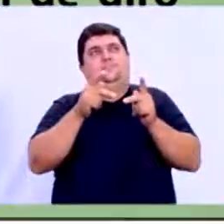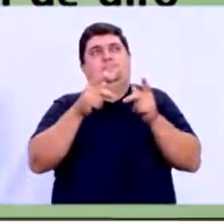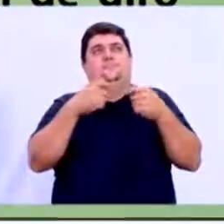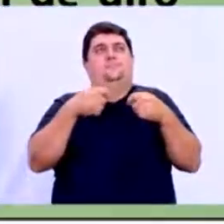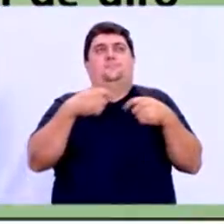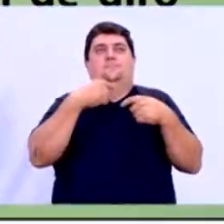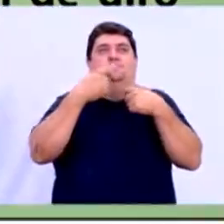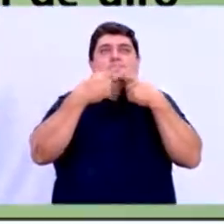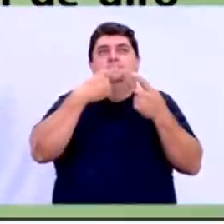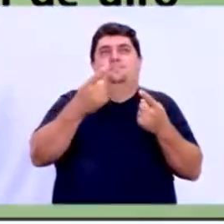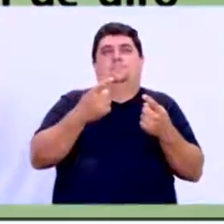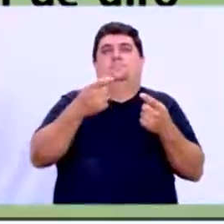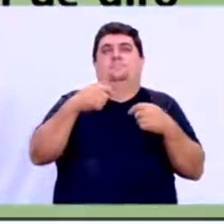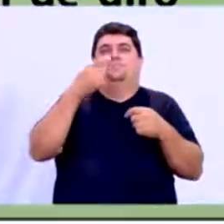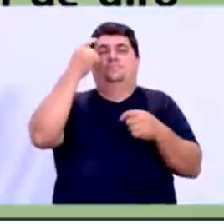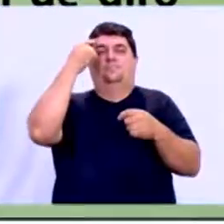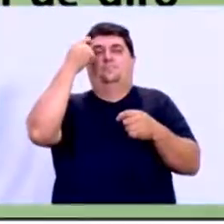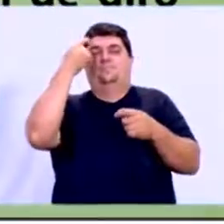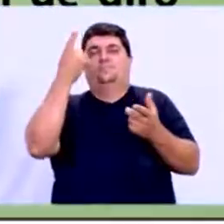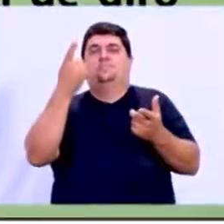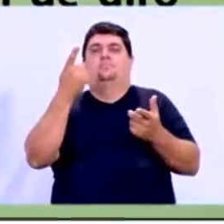mas você tem que pensar